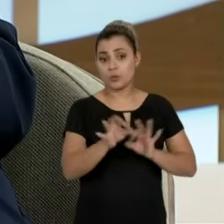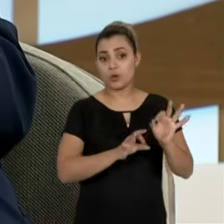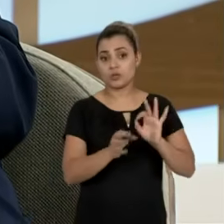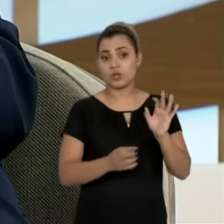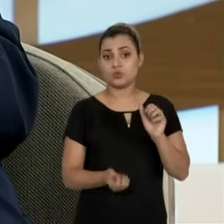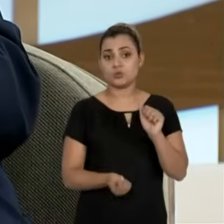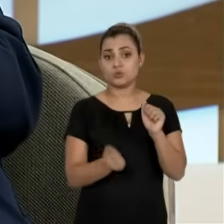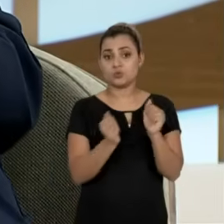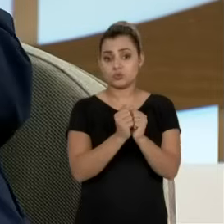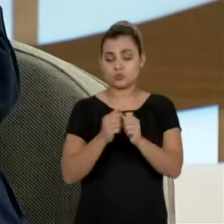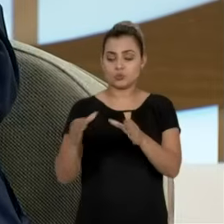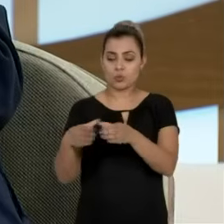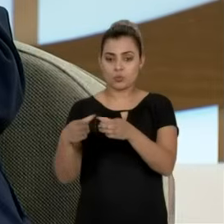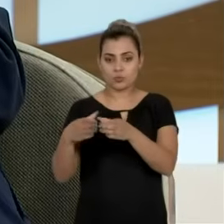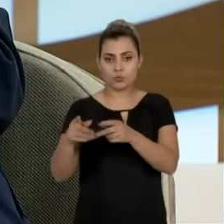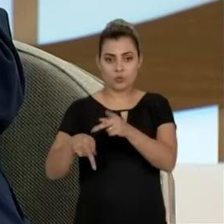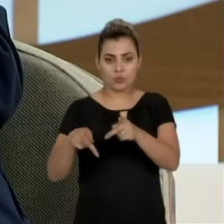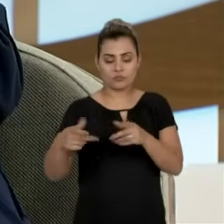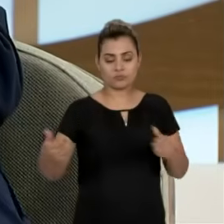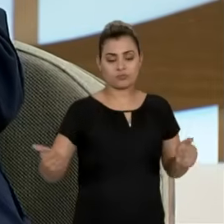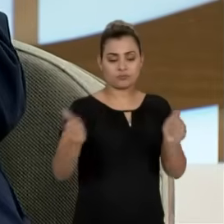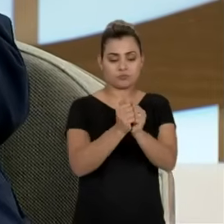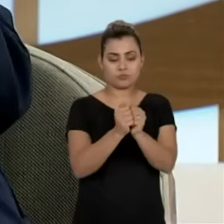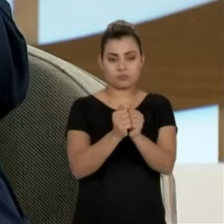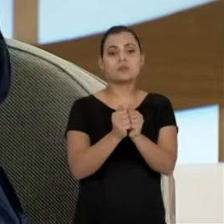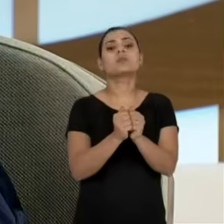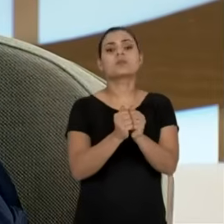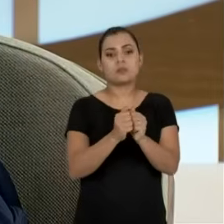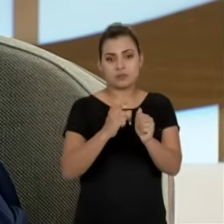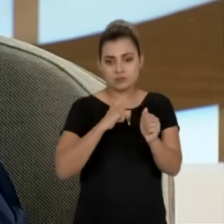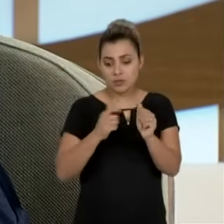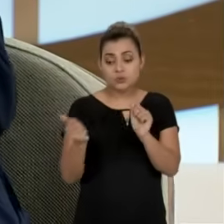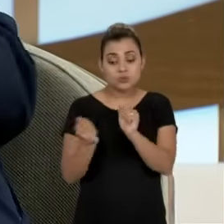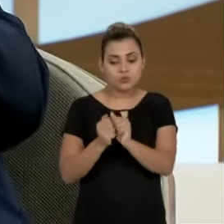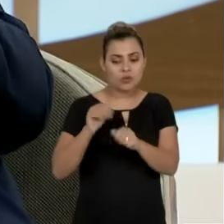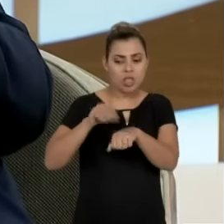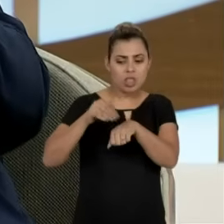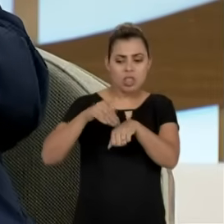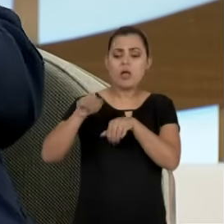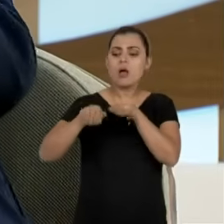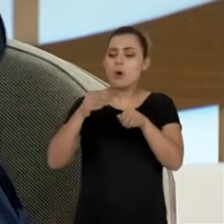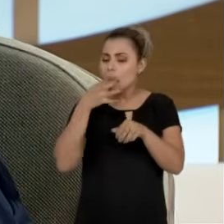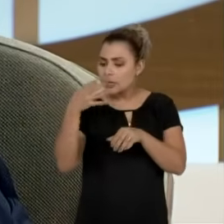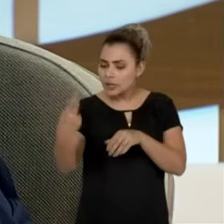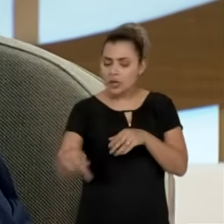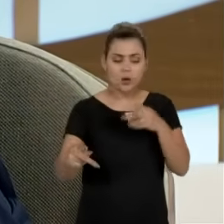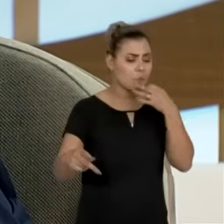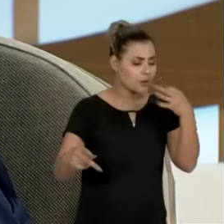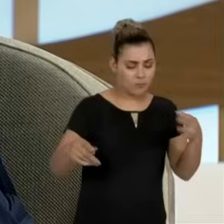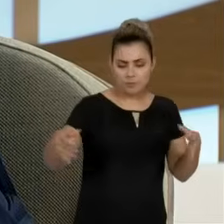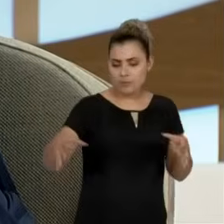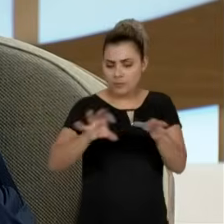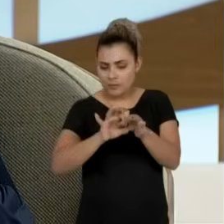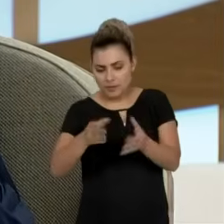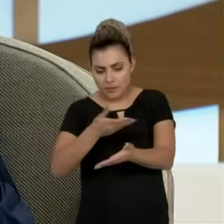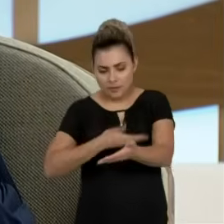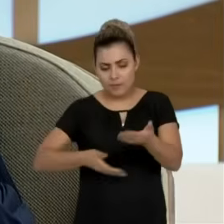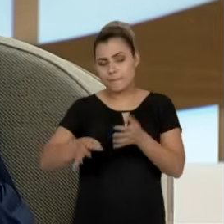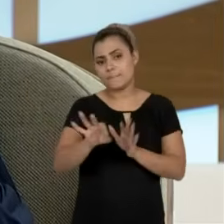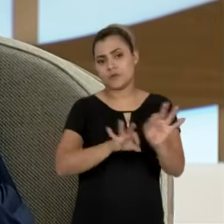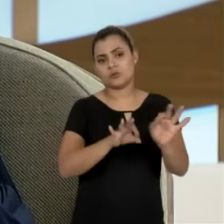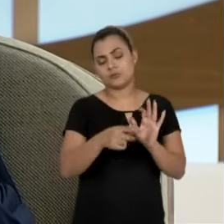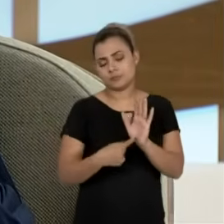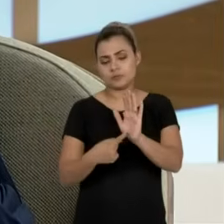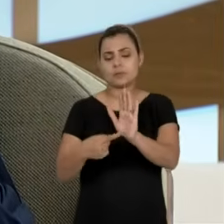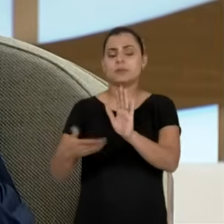as comunidades, vê as necessidades dele, é bem transparente, faz com eles, né? Apresenta o projeto para aquela organização que